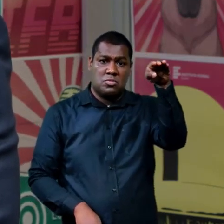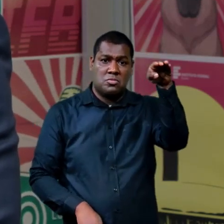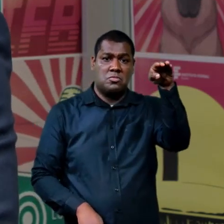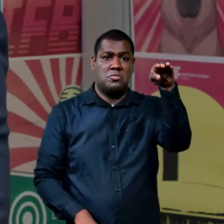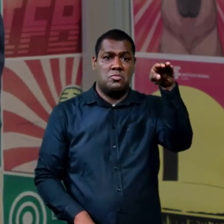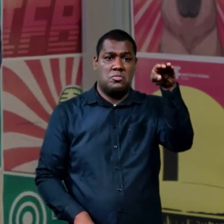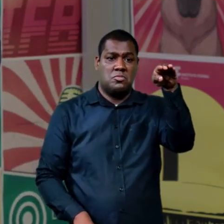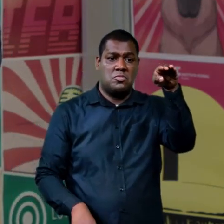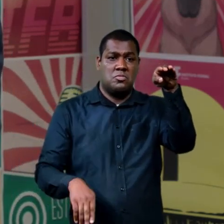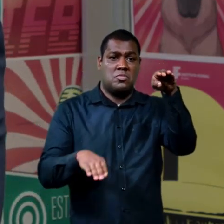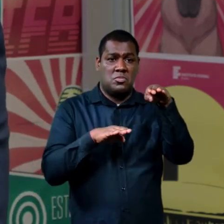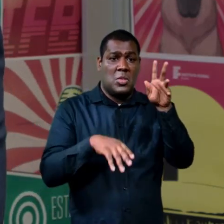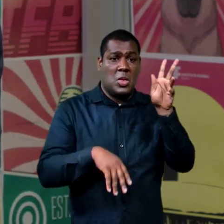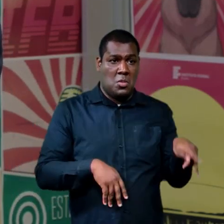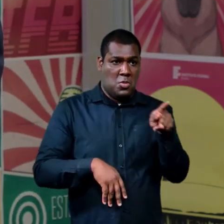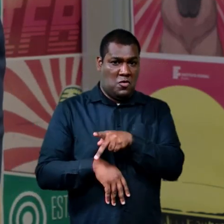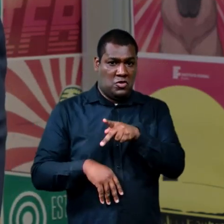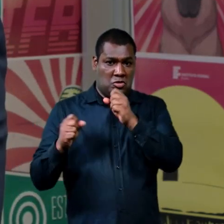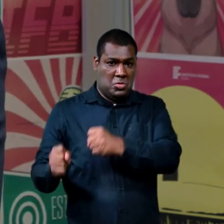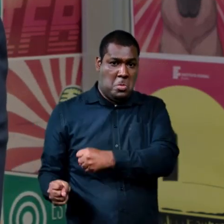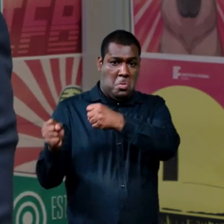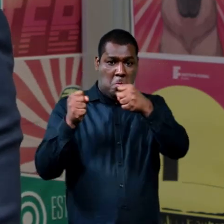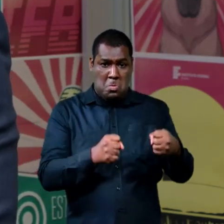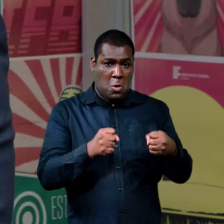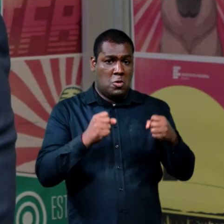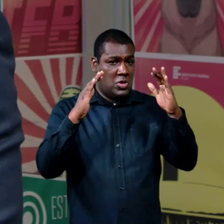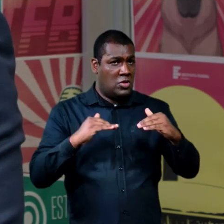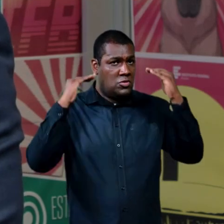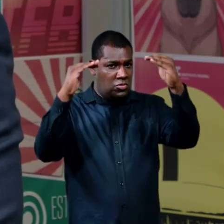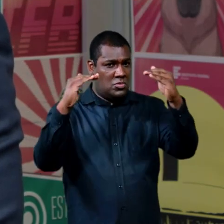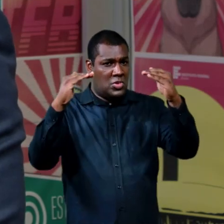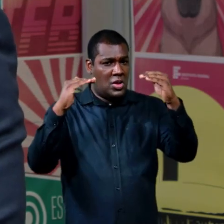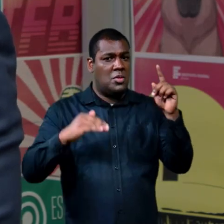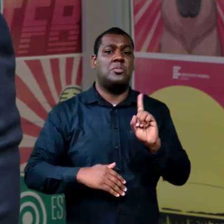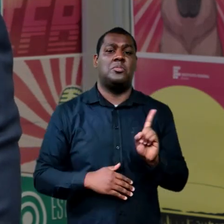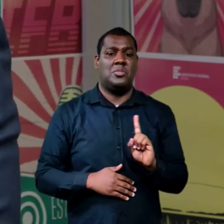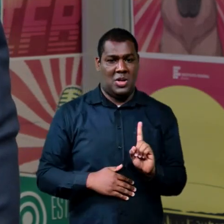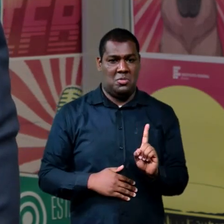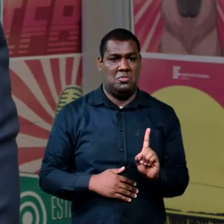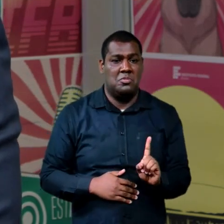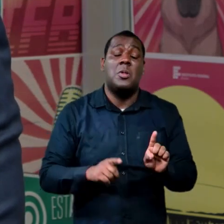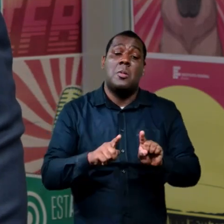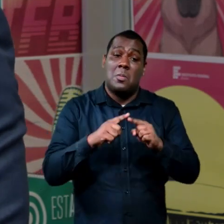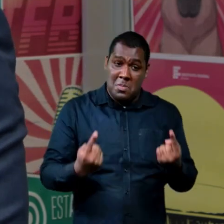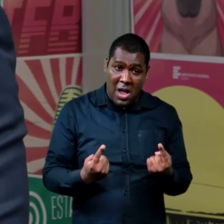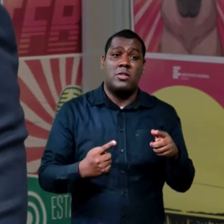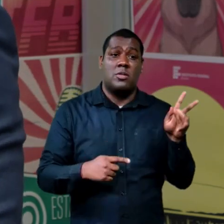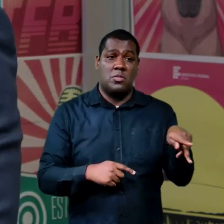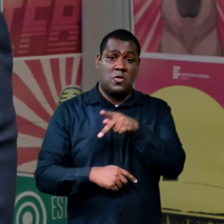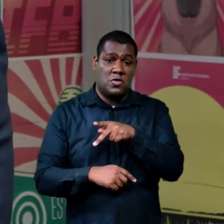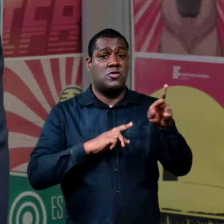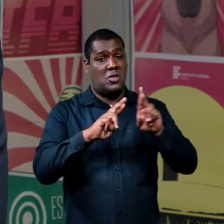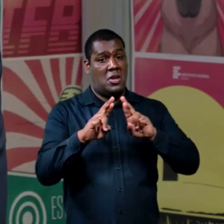de poder hierárquico propriamente dito, como nós temos nas relações de trabalho. Porque o crime de assédio sexual,